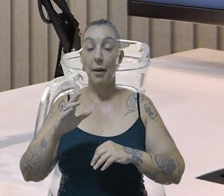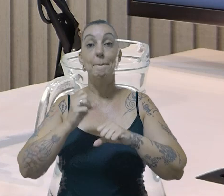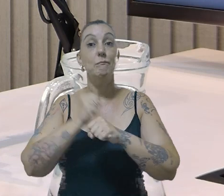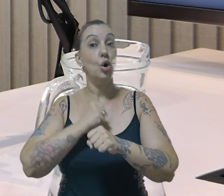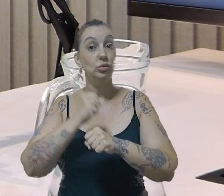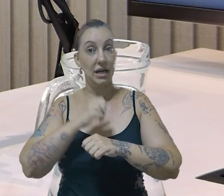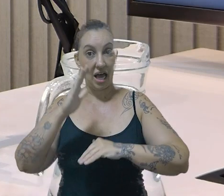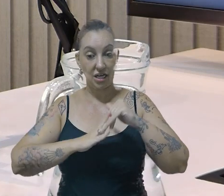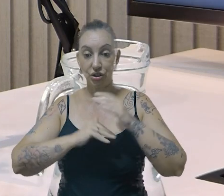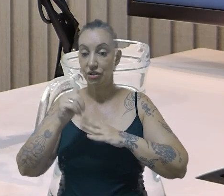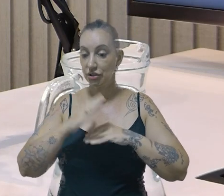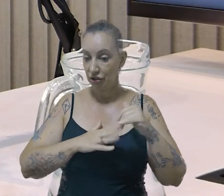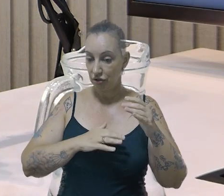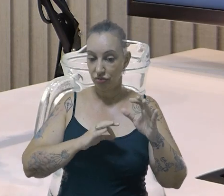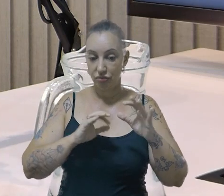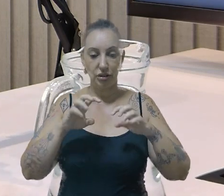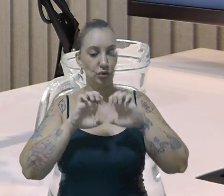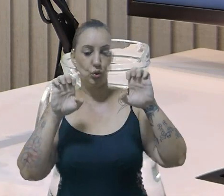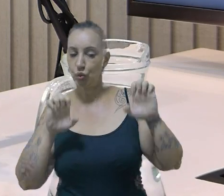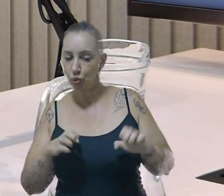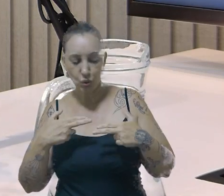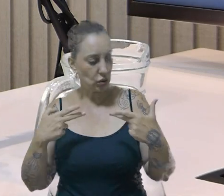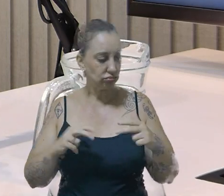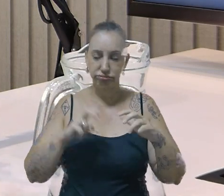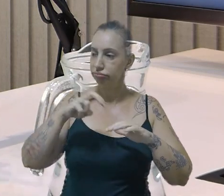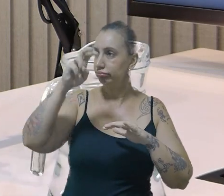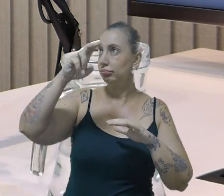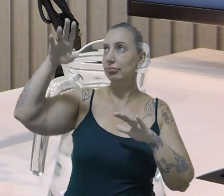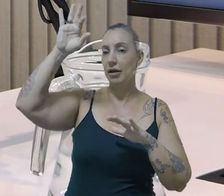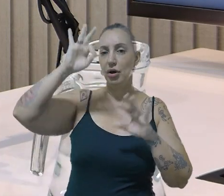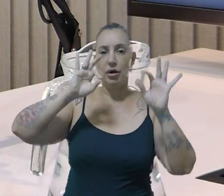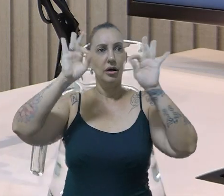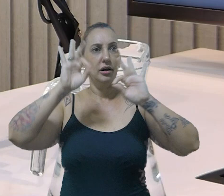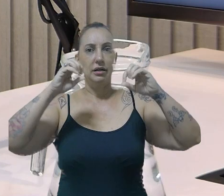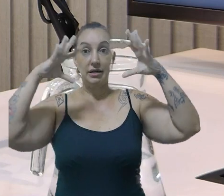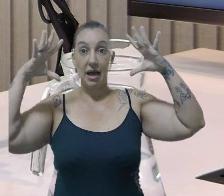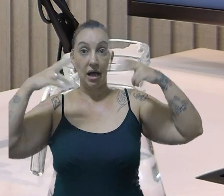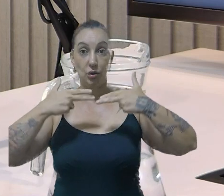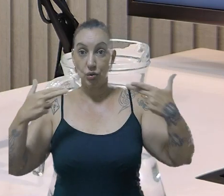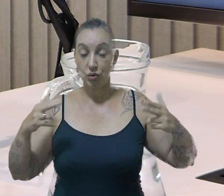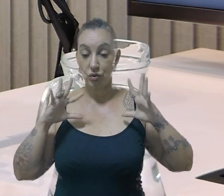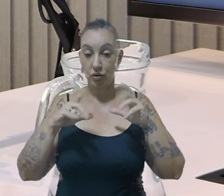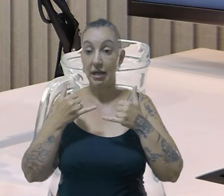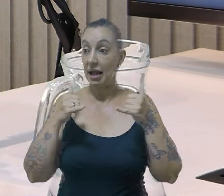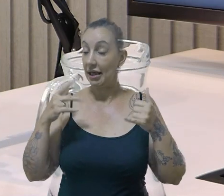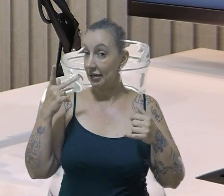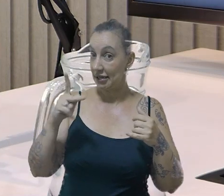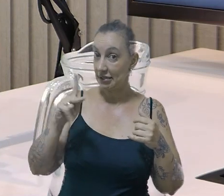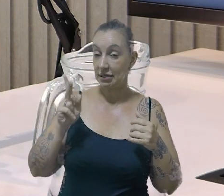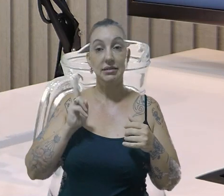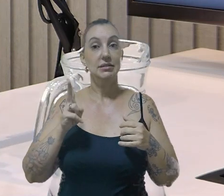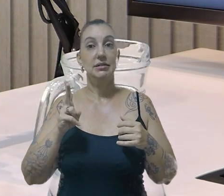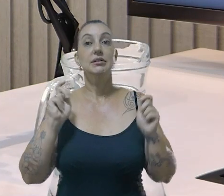hum de montar a estrutura de subir de pendurar de afinar de ligar toda coisa elétrica sempre que